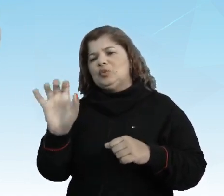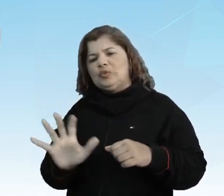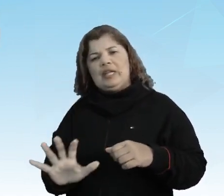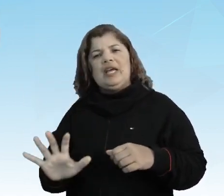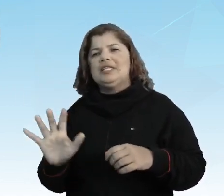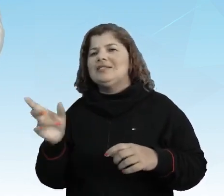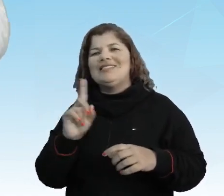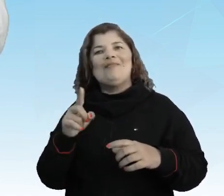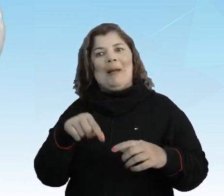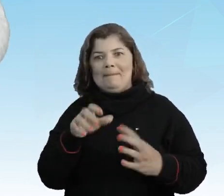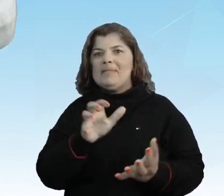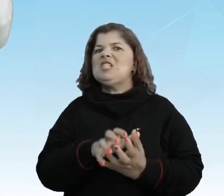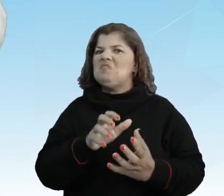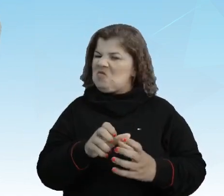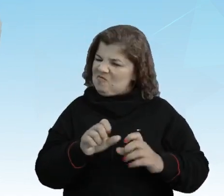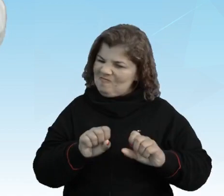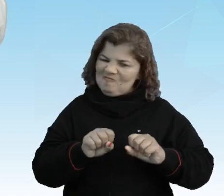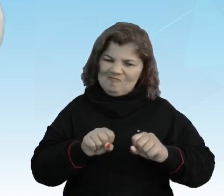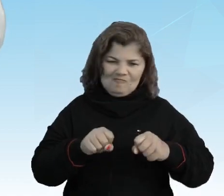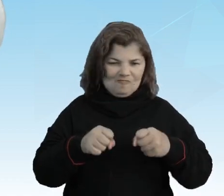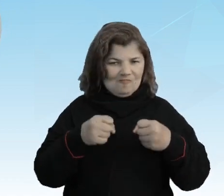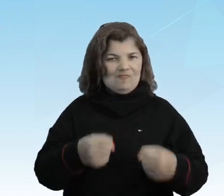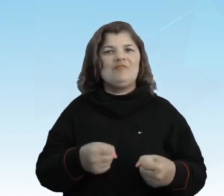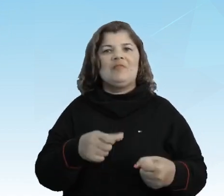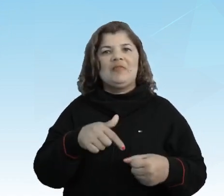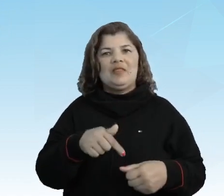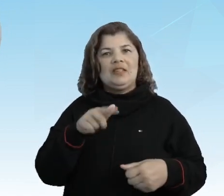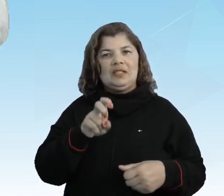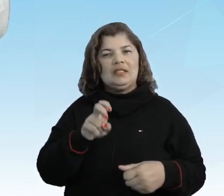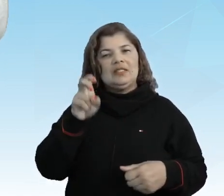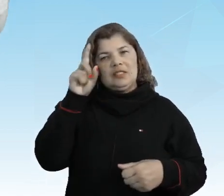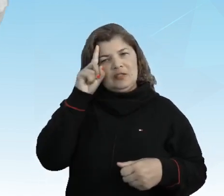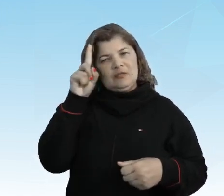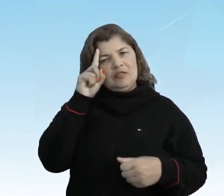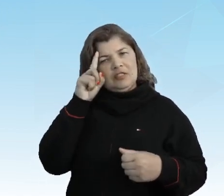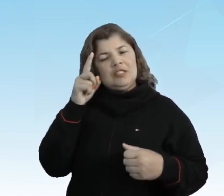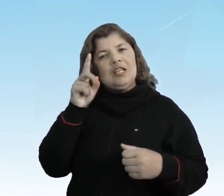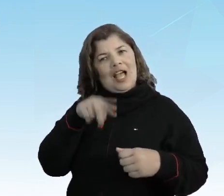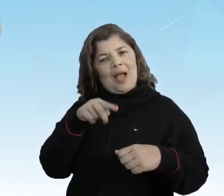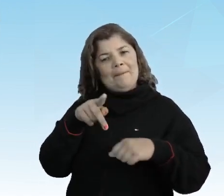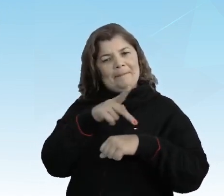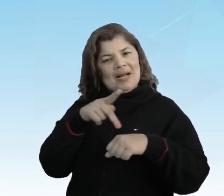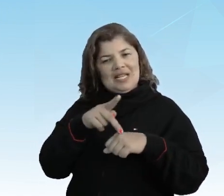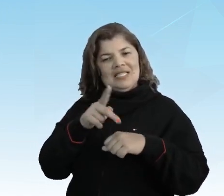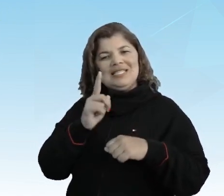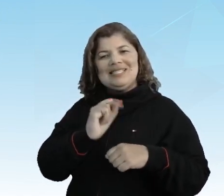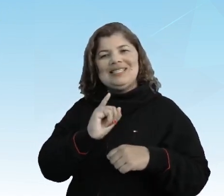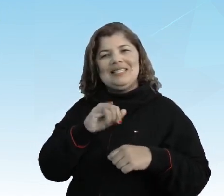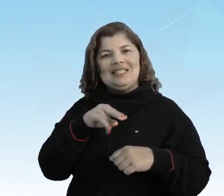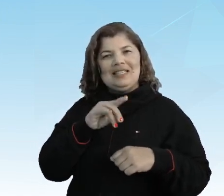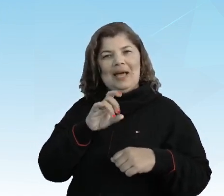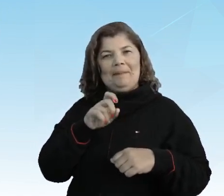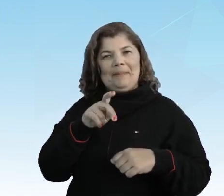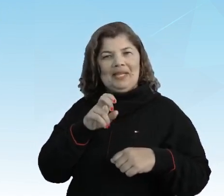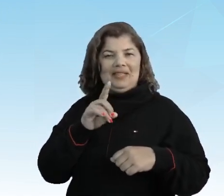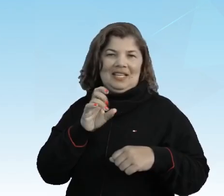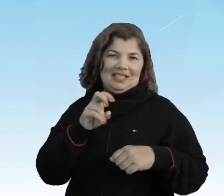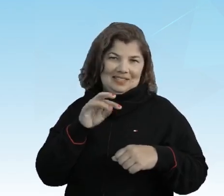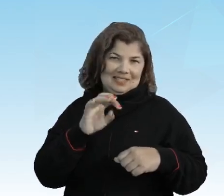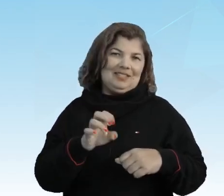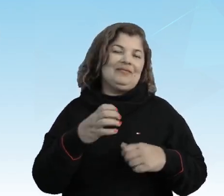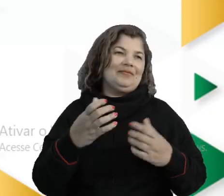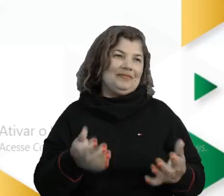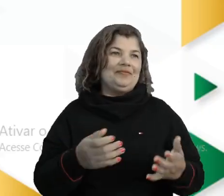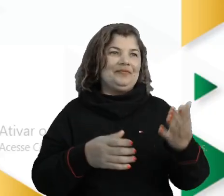em Pernambuco foi. Nós fomos independentes durante 75 dias. Nós fomos um país durante 75 dias. E eu trago aqui algumas